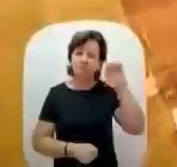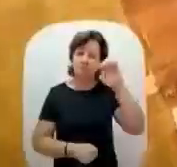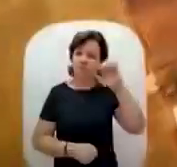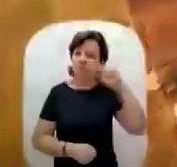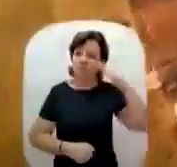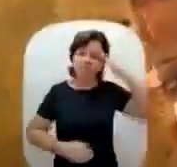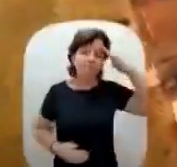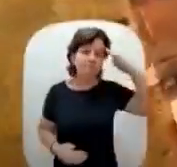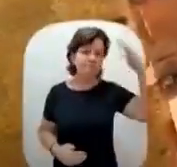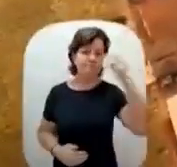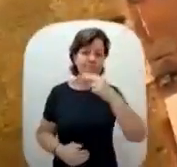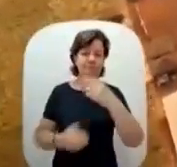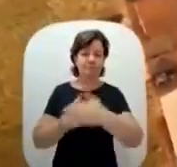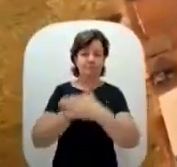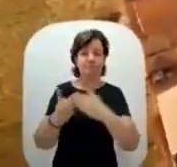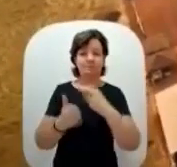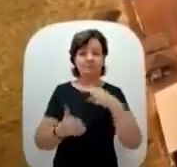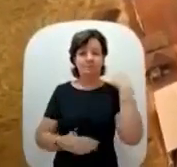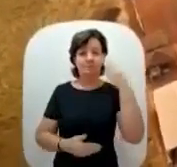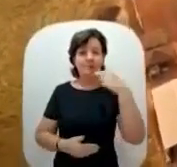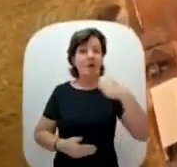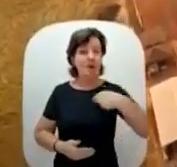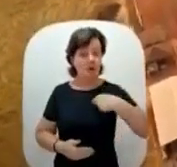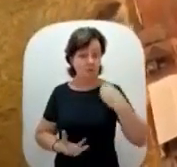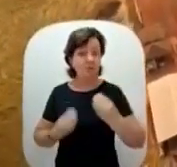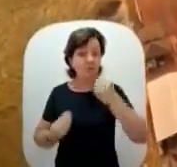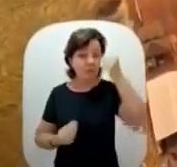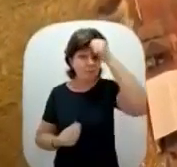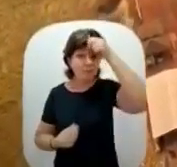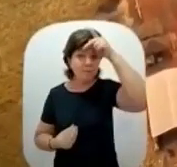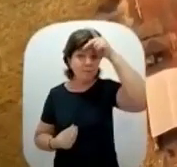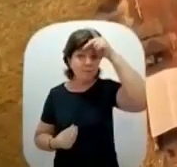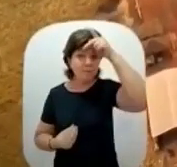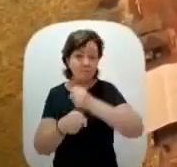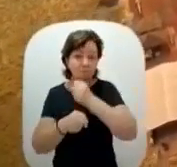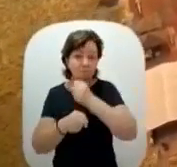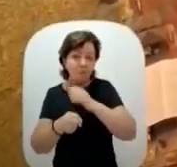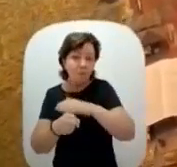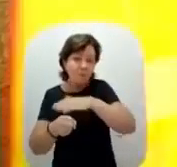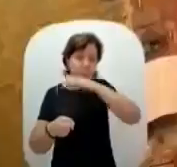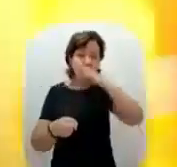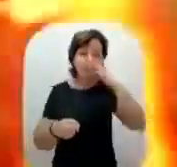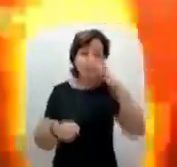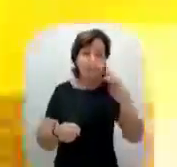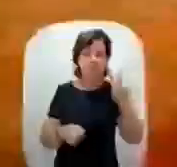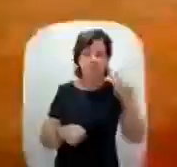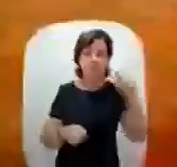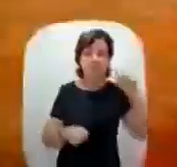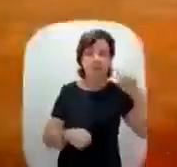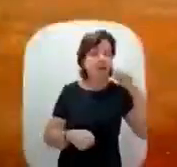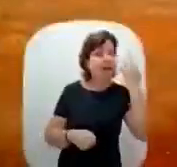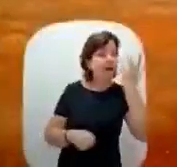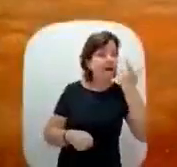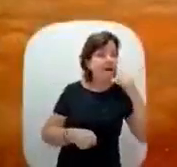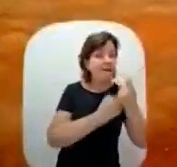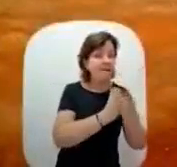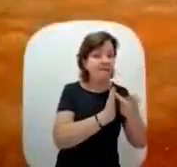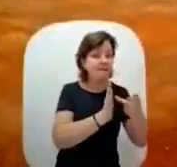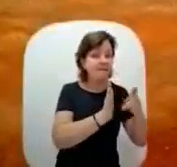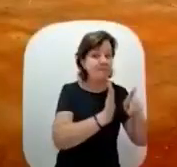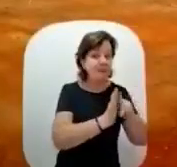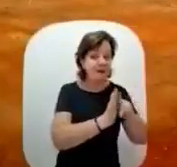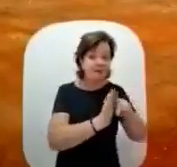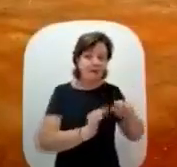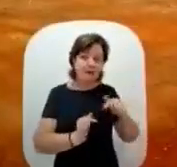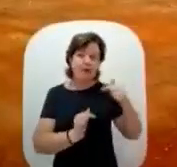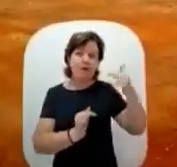Geral. E aqui deste outro lado, nós vamos construir a Clínica da Mulher, com atendimento especializado. Eu vou junto com você escrever uma nova